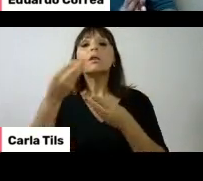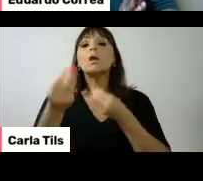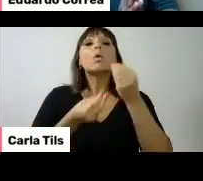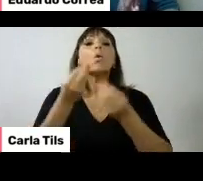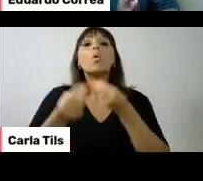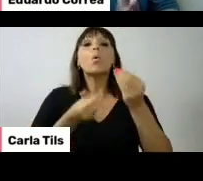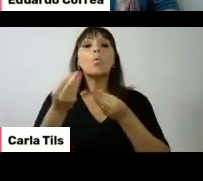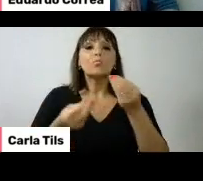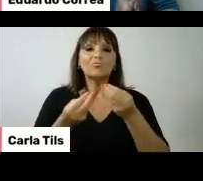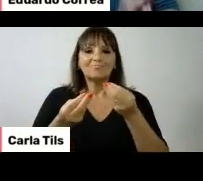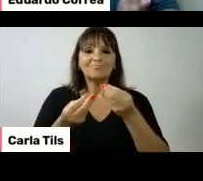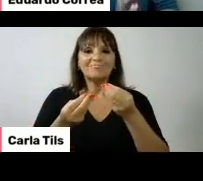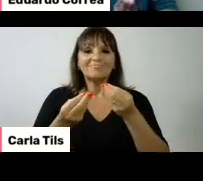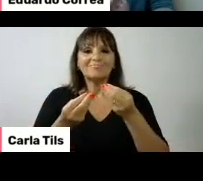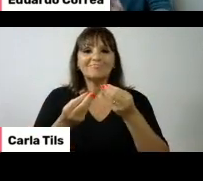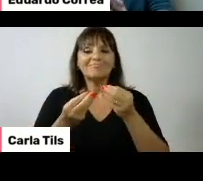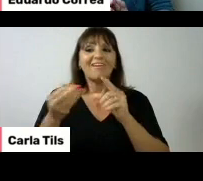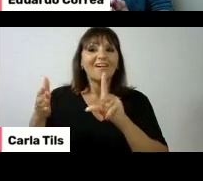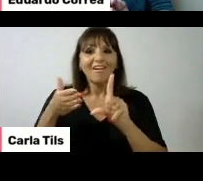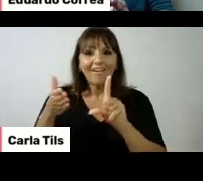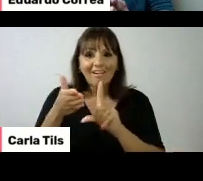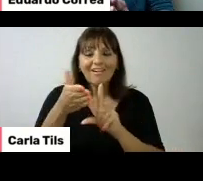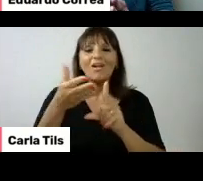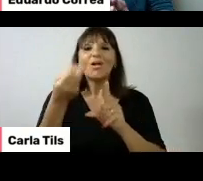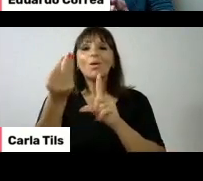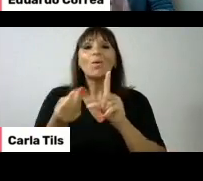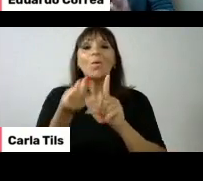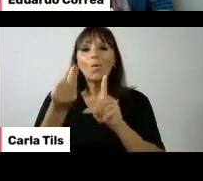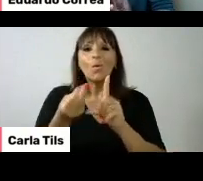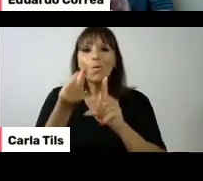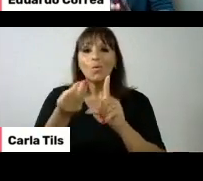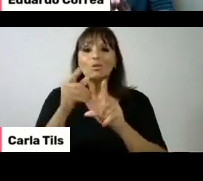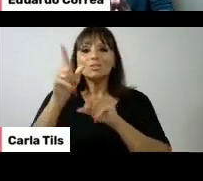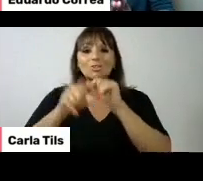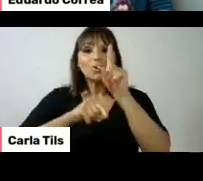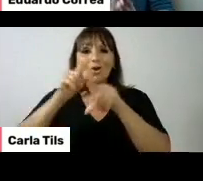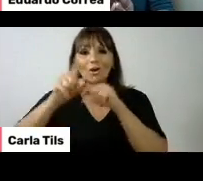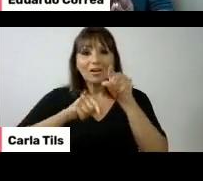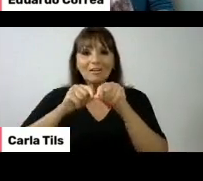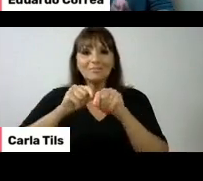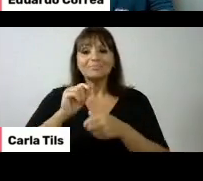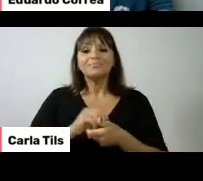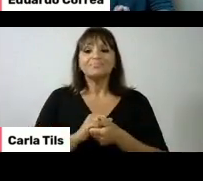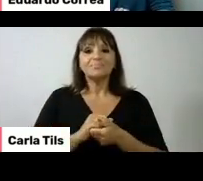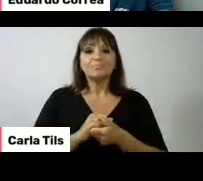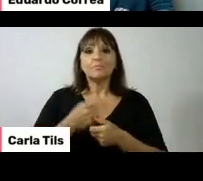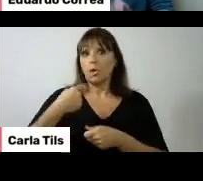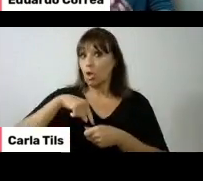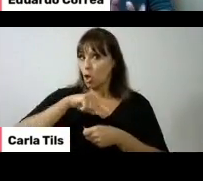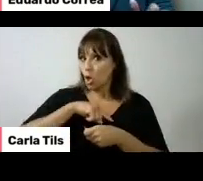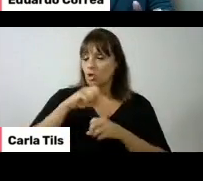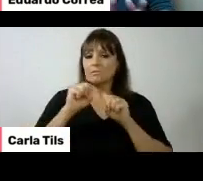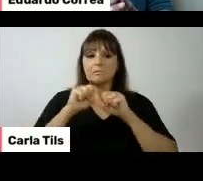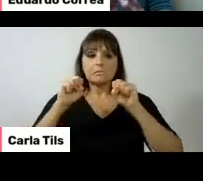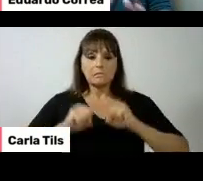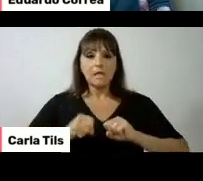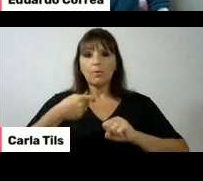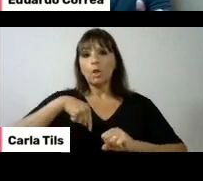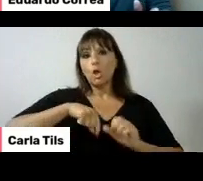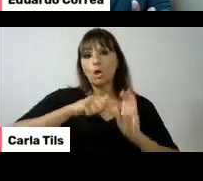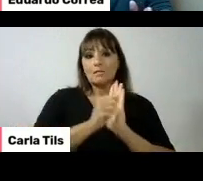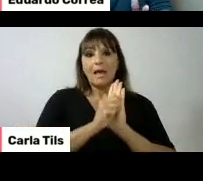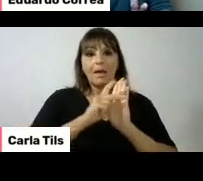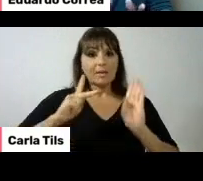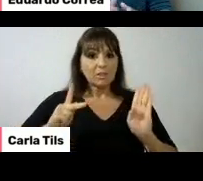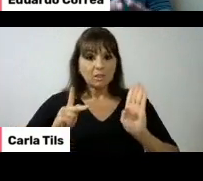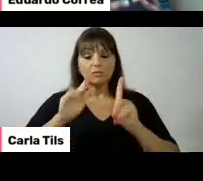do momento que ela começa a escolher como ela quer navegar, o nosso sistema, o nosso aplicativo, A nossa plataforma, a nossa